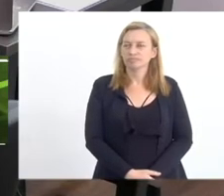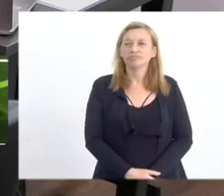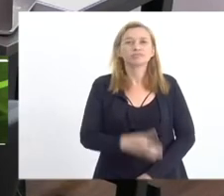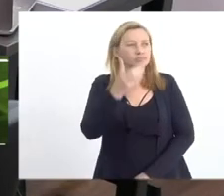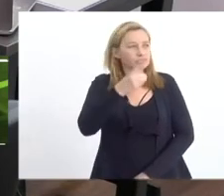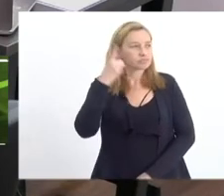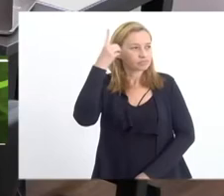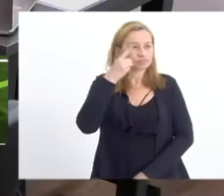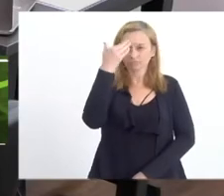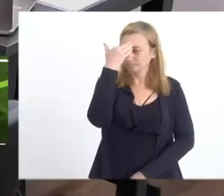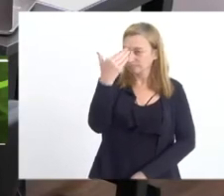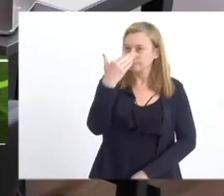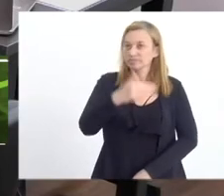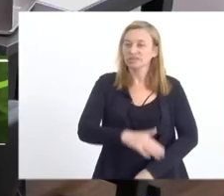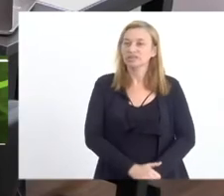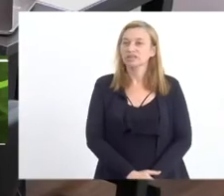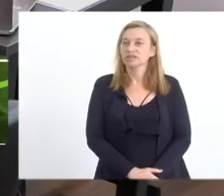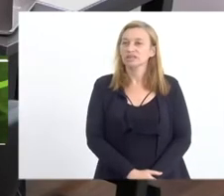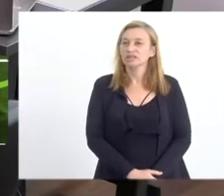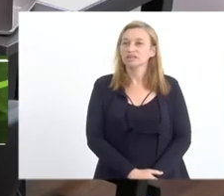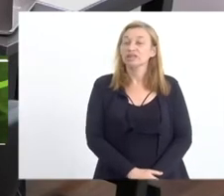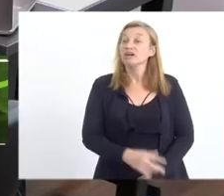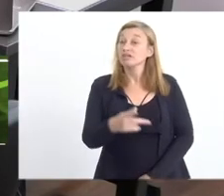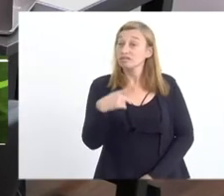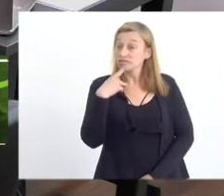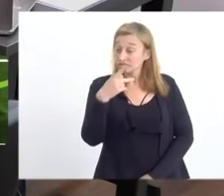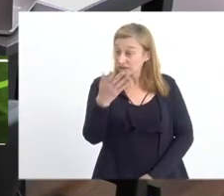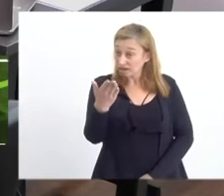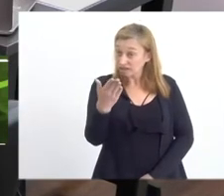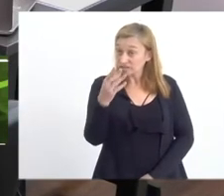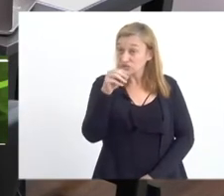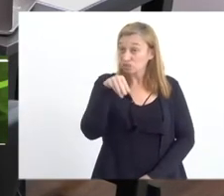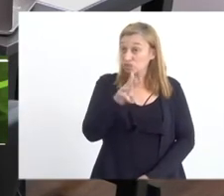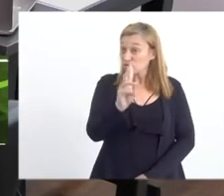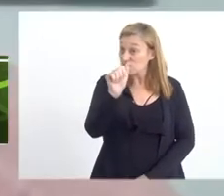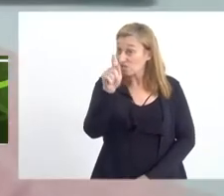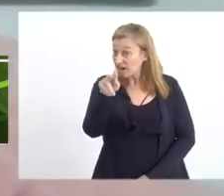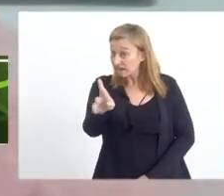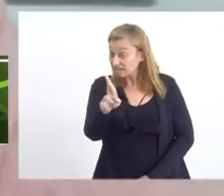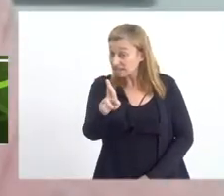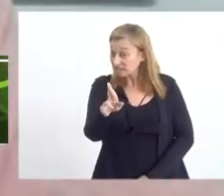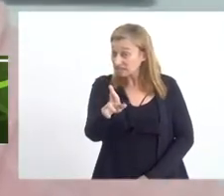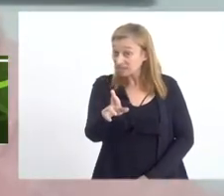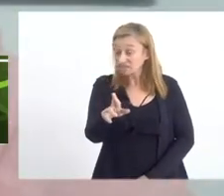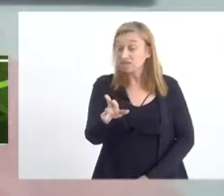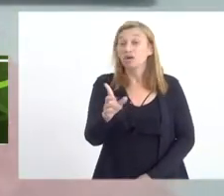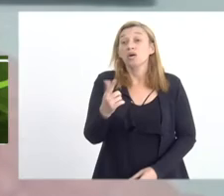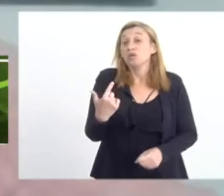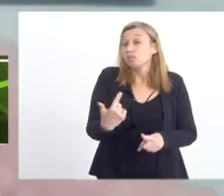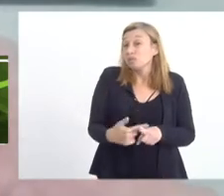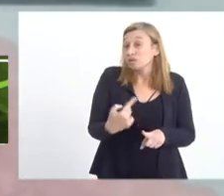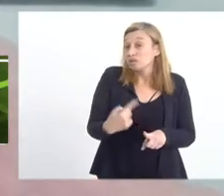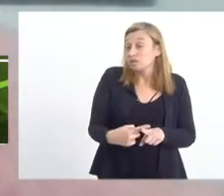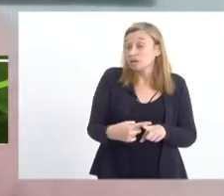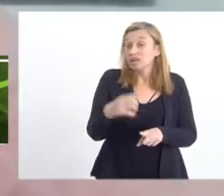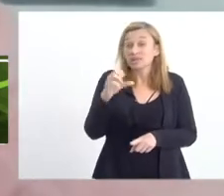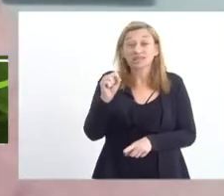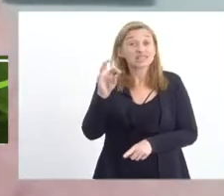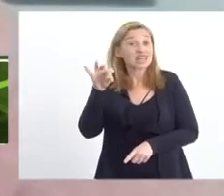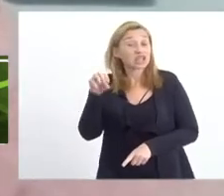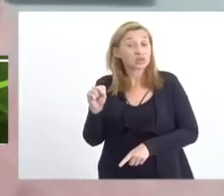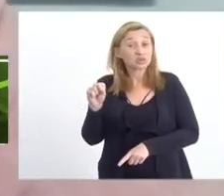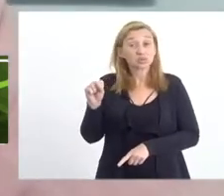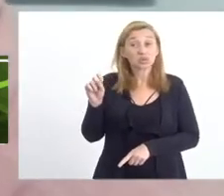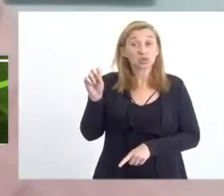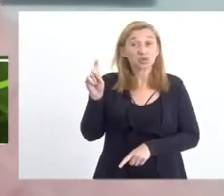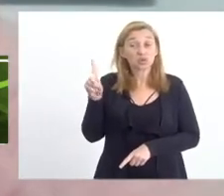Deputado, obrigado. Fazer coro às palavras do Wagner aí, porque a concepção do Santos Dumont era